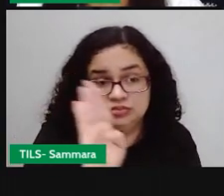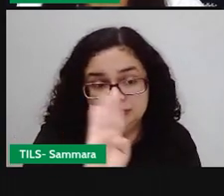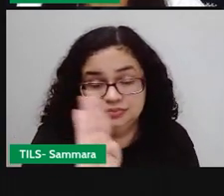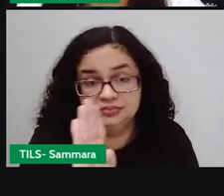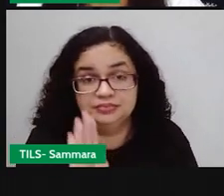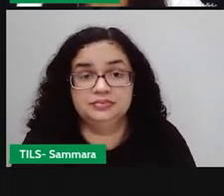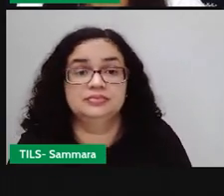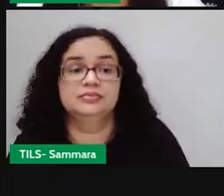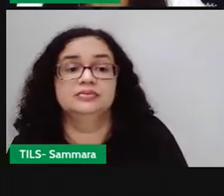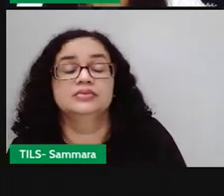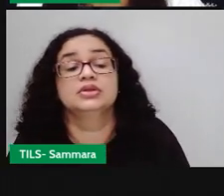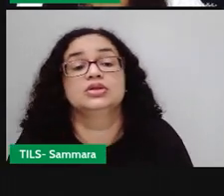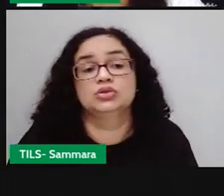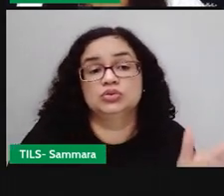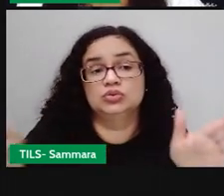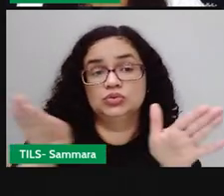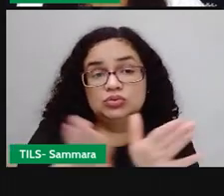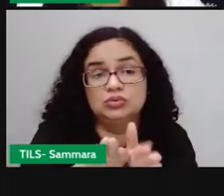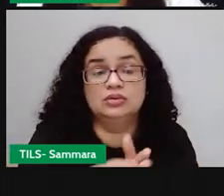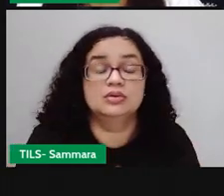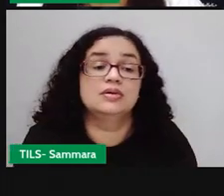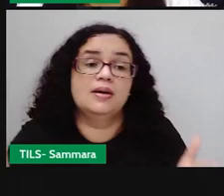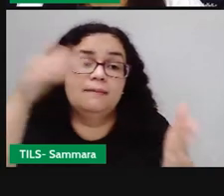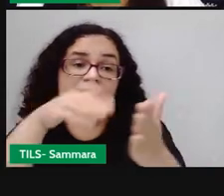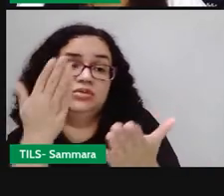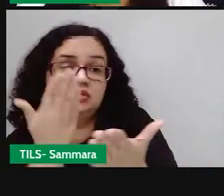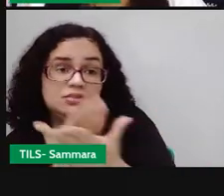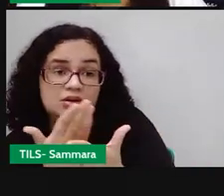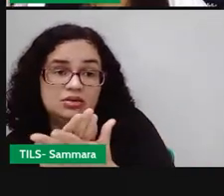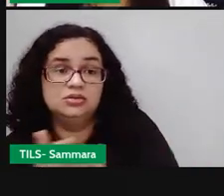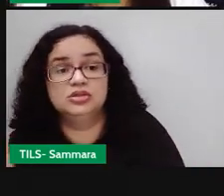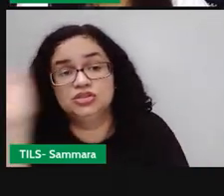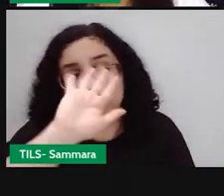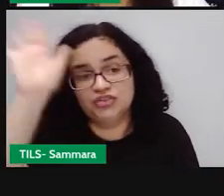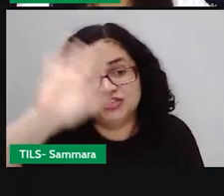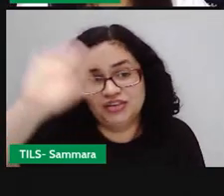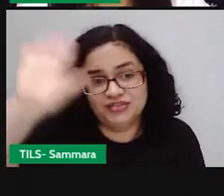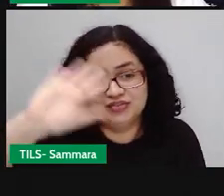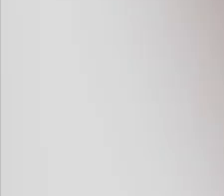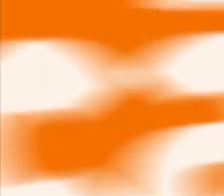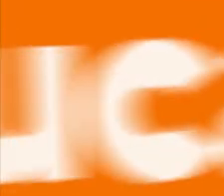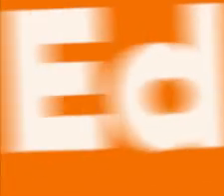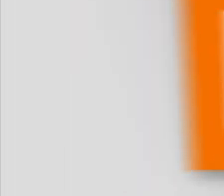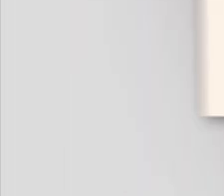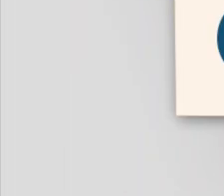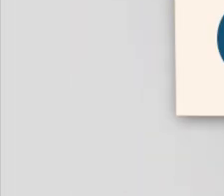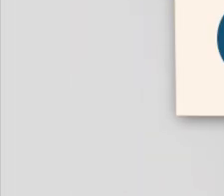E a gente se encontra, né, numa próxima aula. Tchau, tchau, turma!